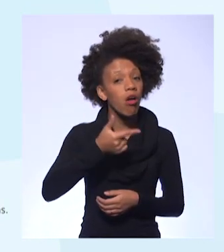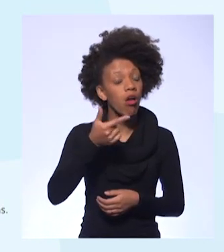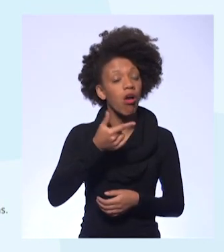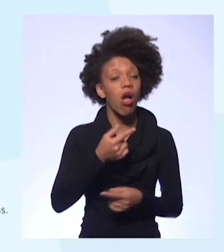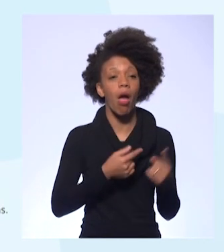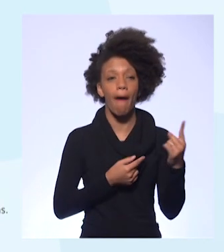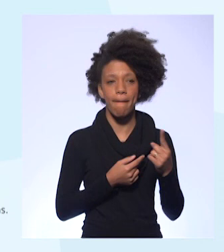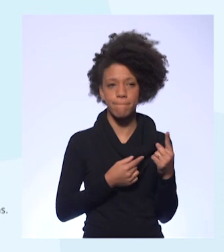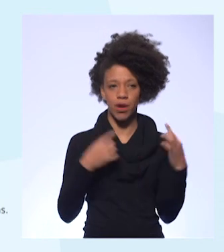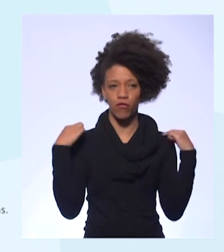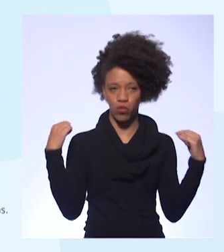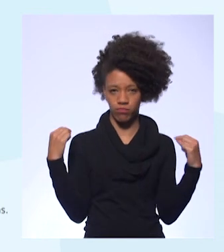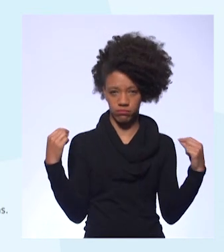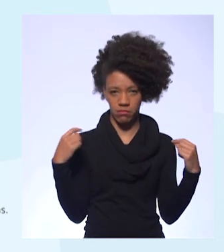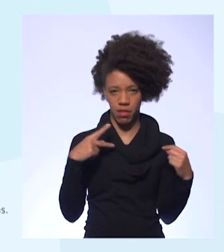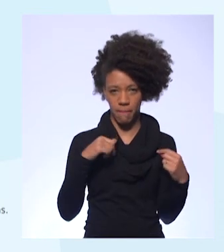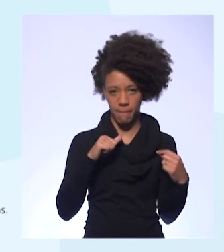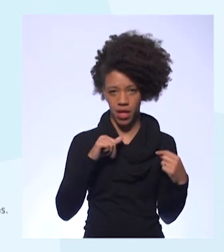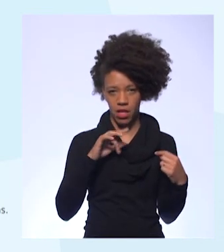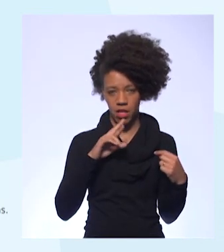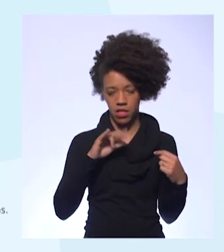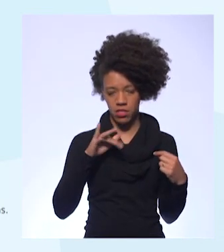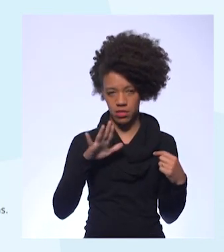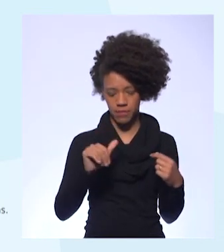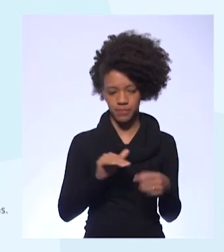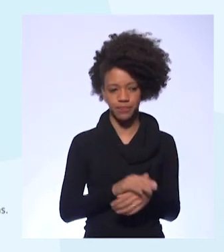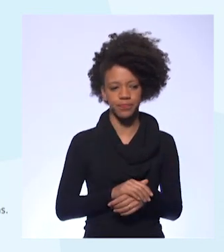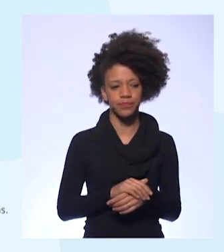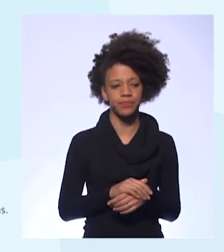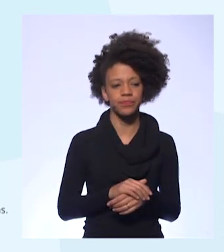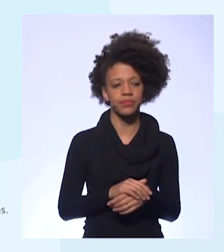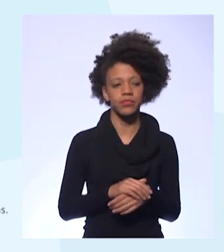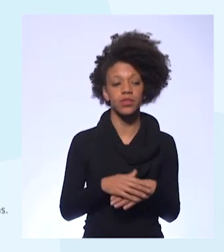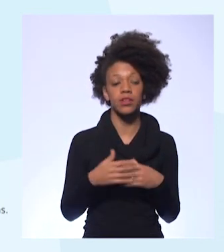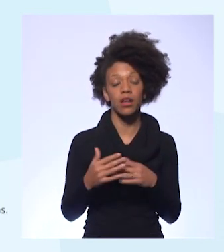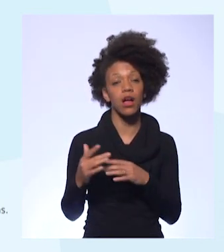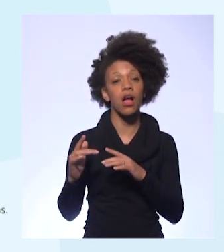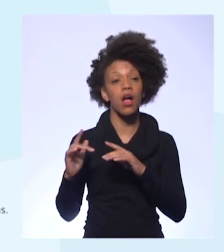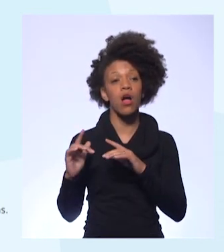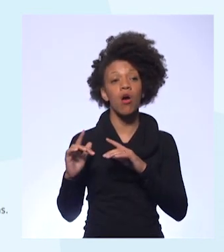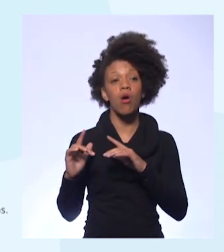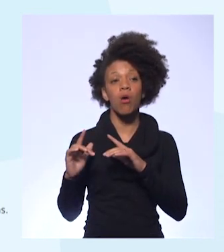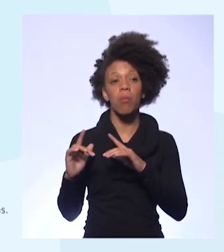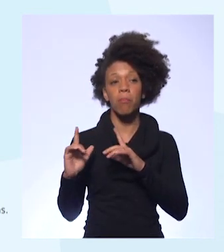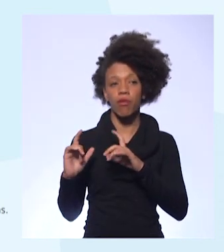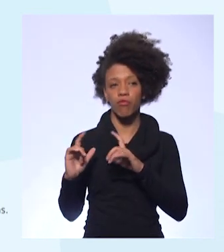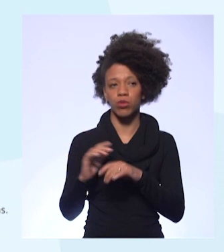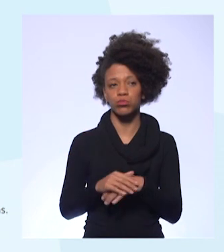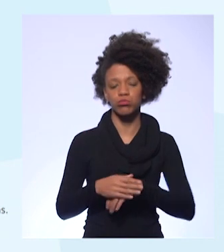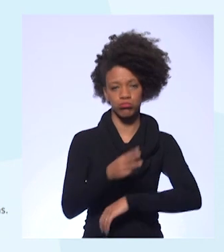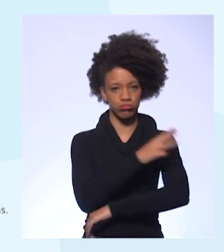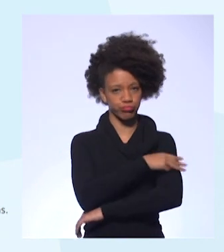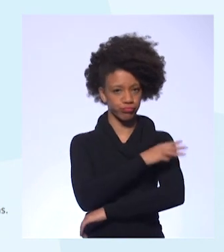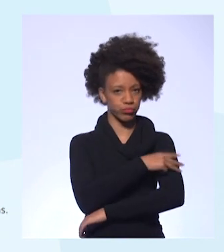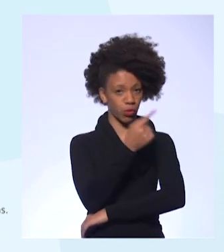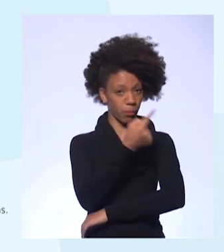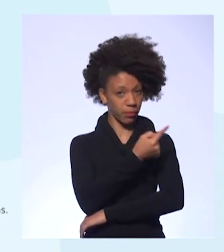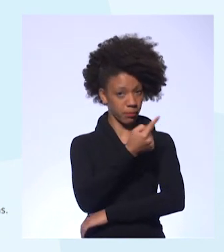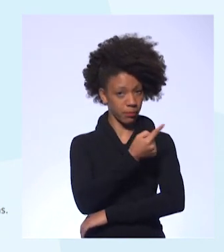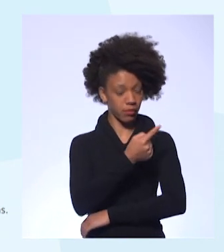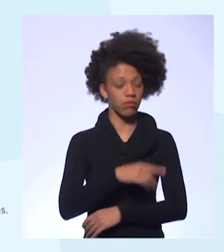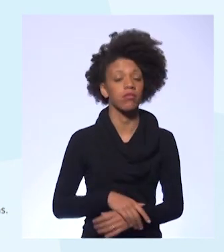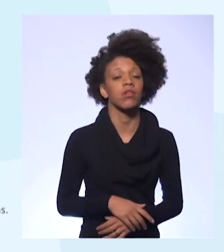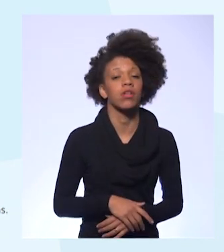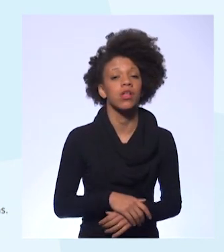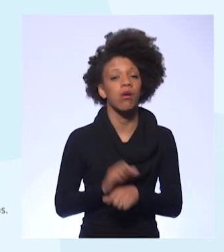primeiro Voluntário da Pátria certo e aqui é uma foto de um cabo desconhecido e do 1º Batalhão de Voluntários da Pátria